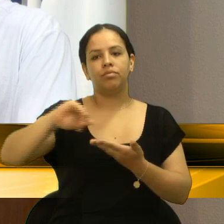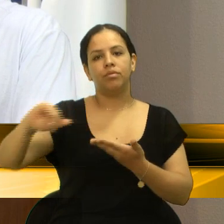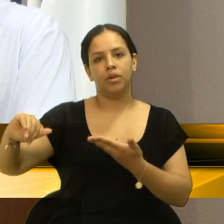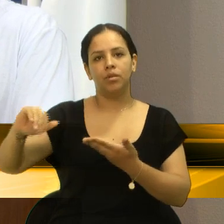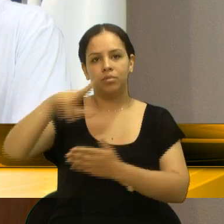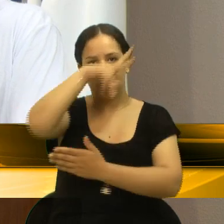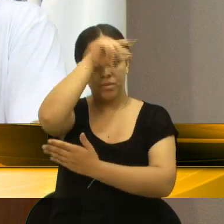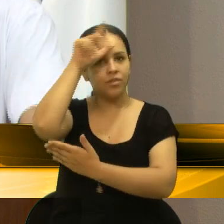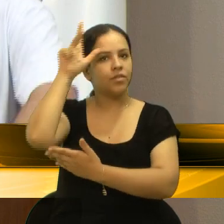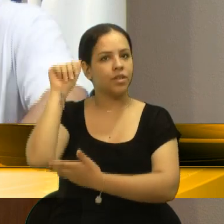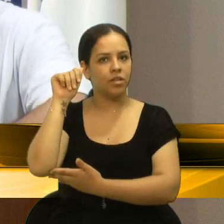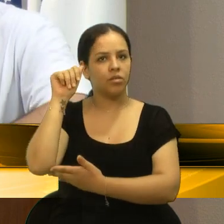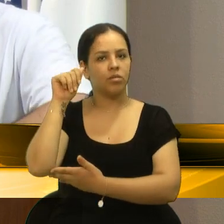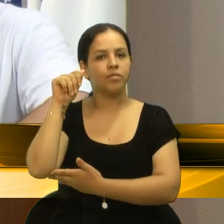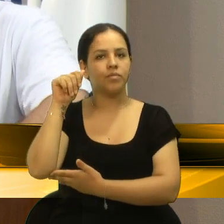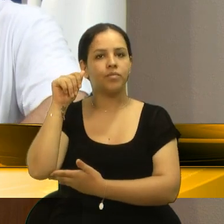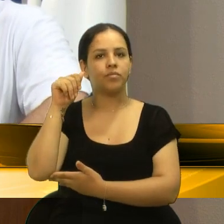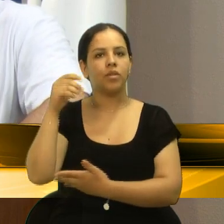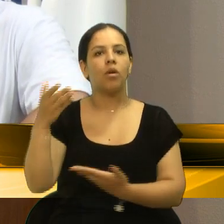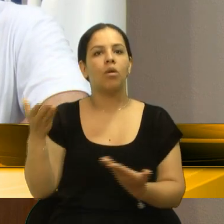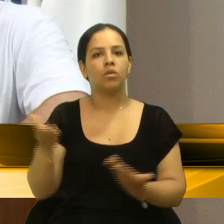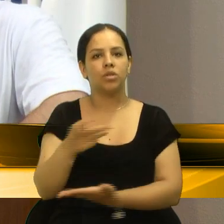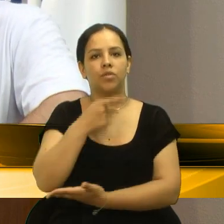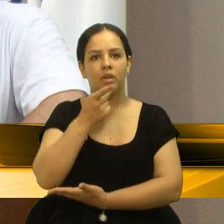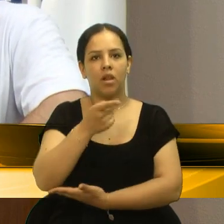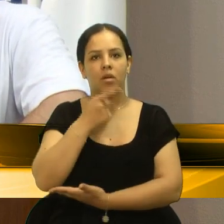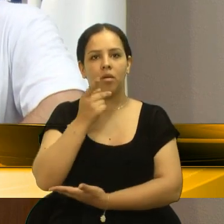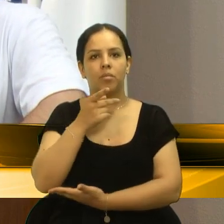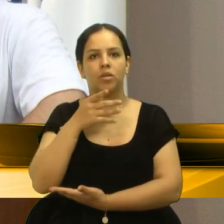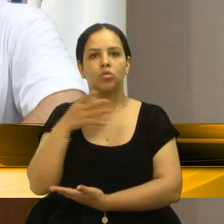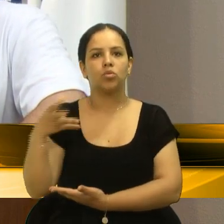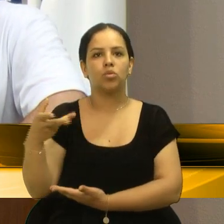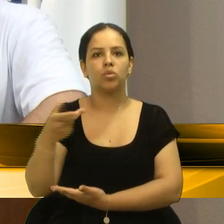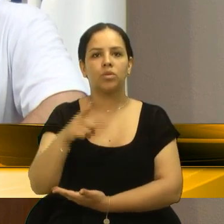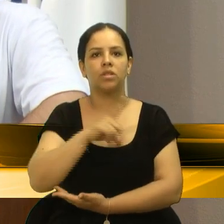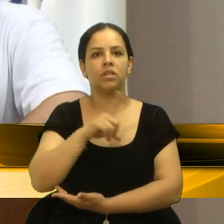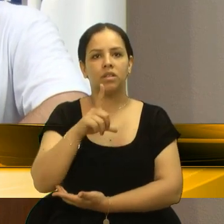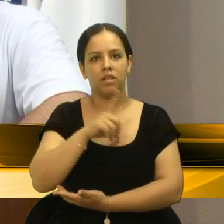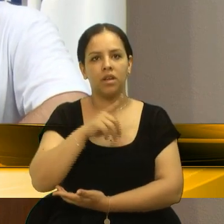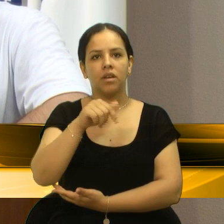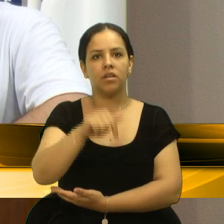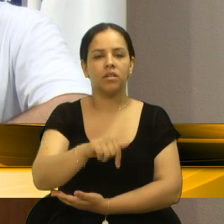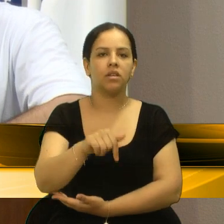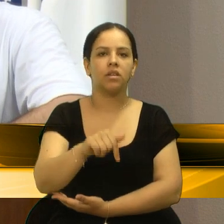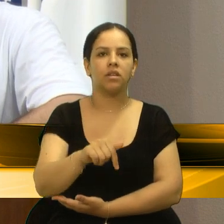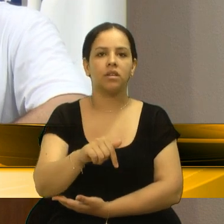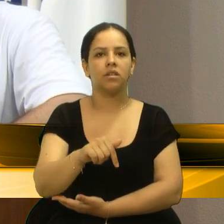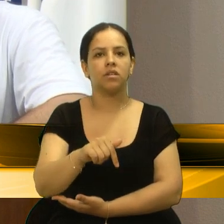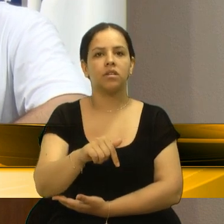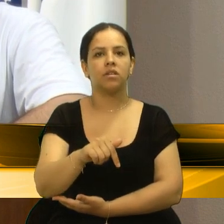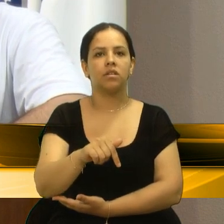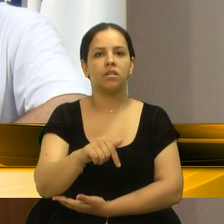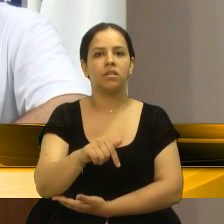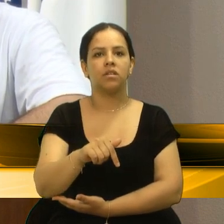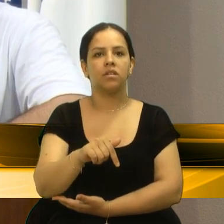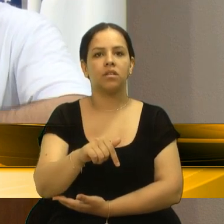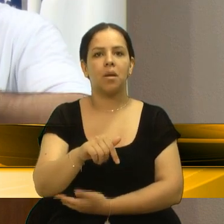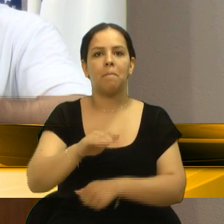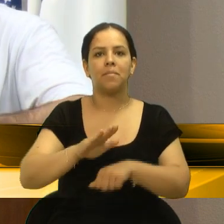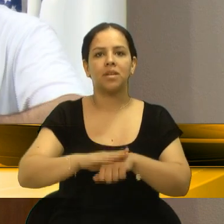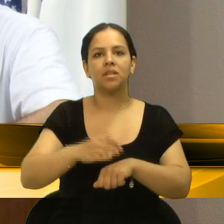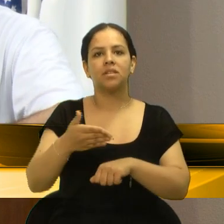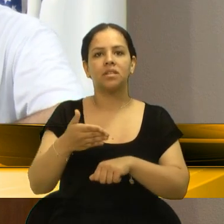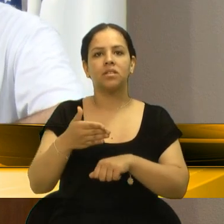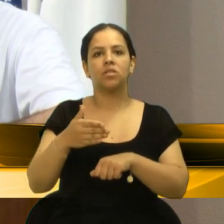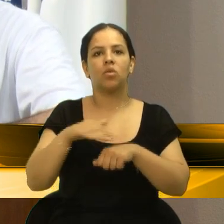eu me dirijo nesse momento para todos os momentos que nós tivemos aqui, talvez, de um debate mais acirrado, talvez o senhor não esteja